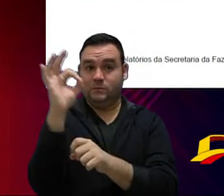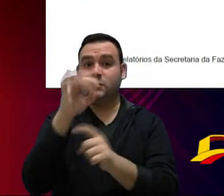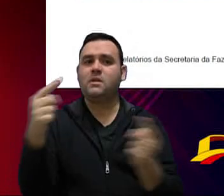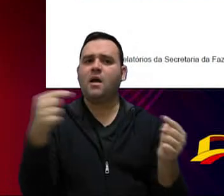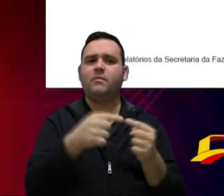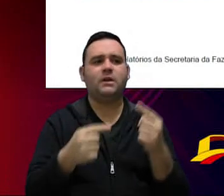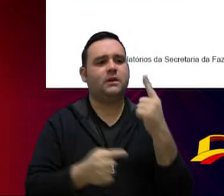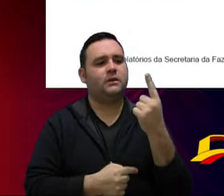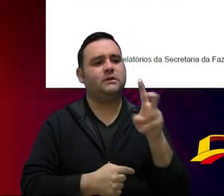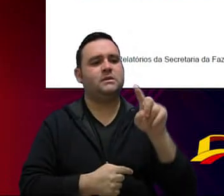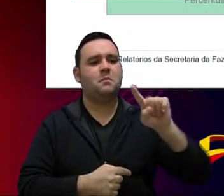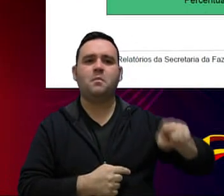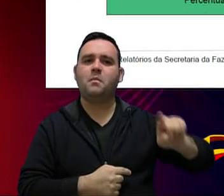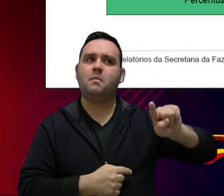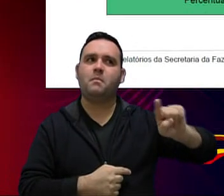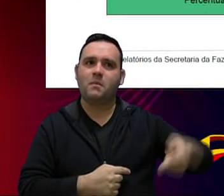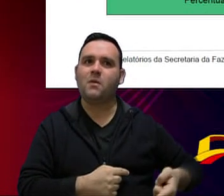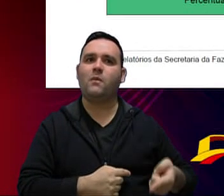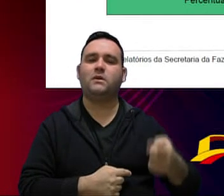milhões 171.000